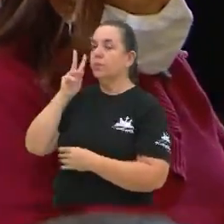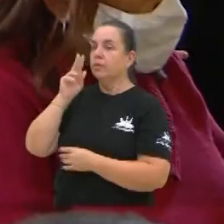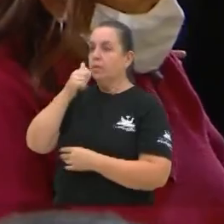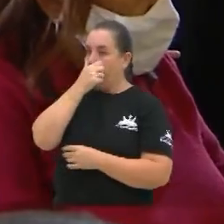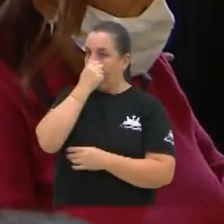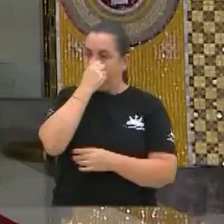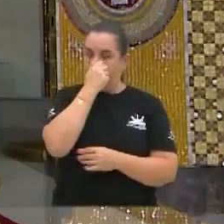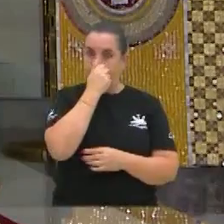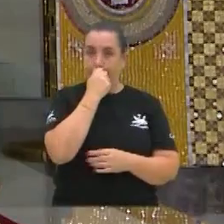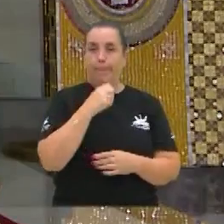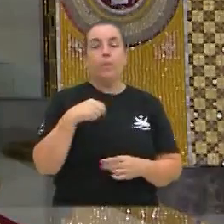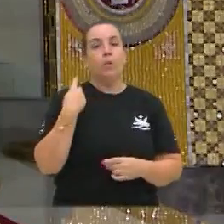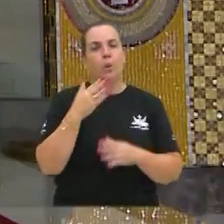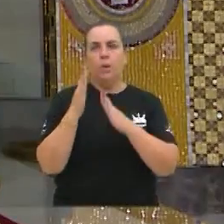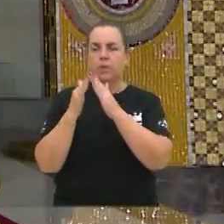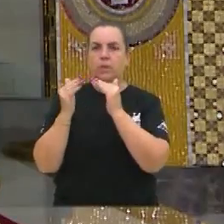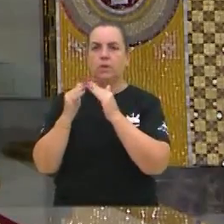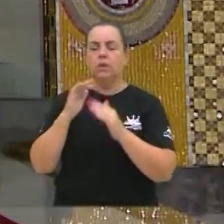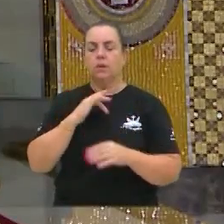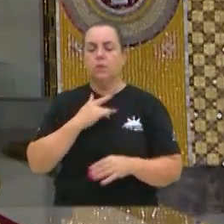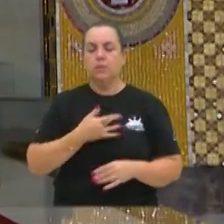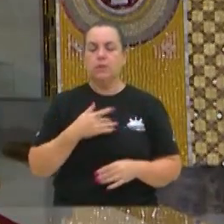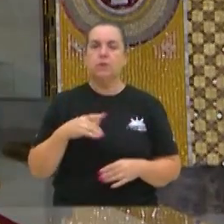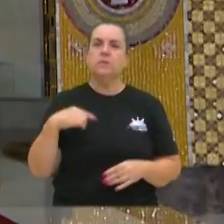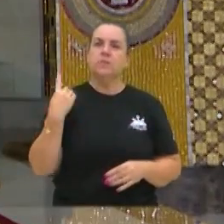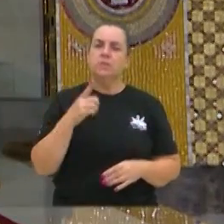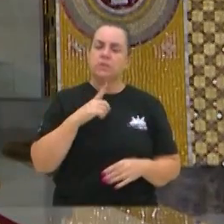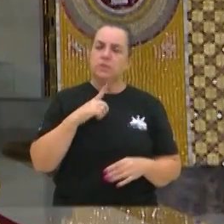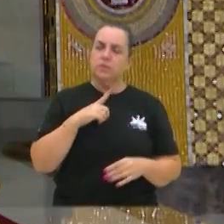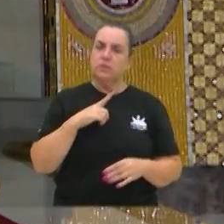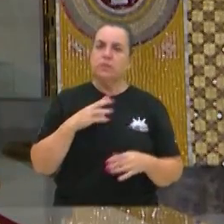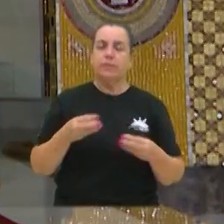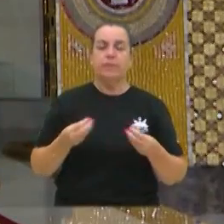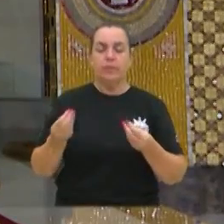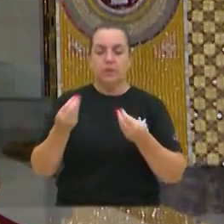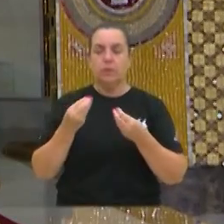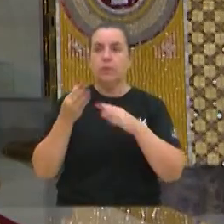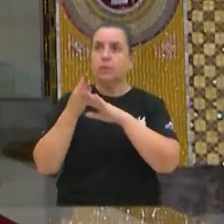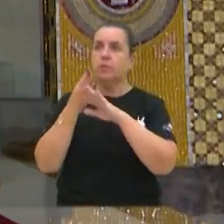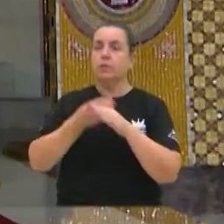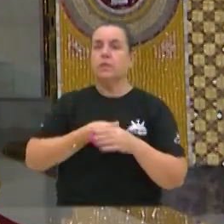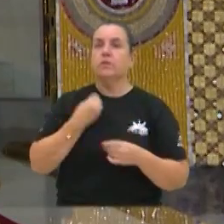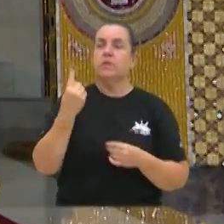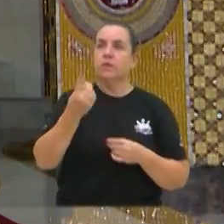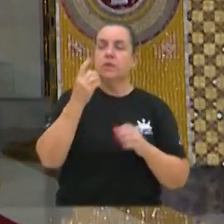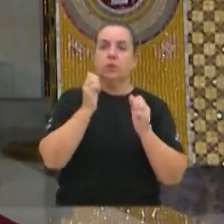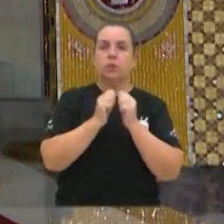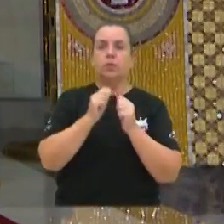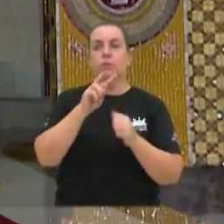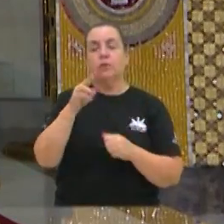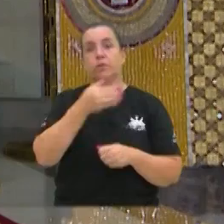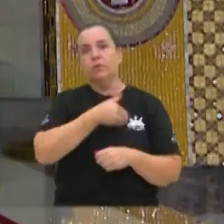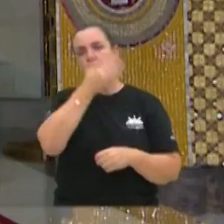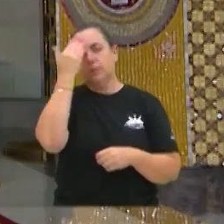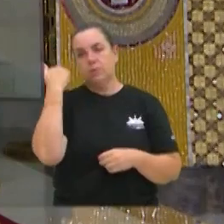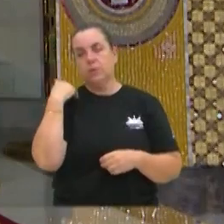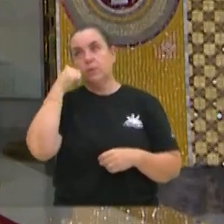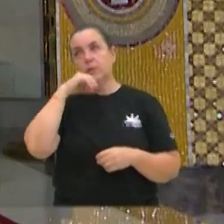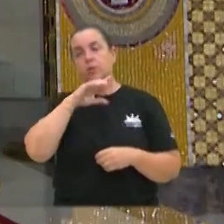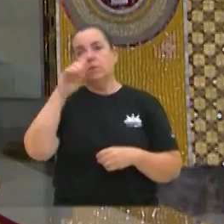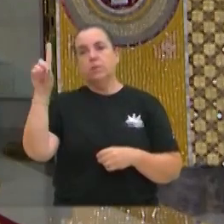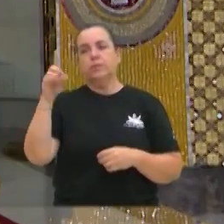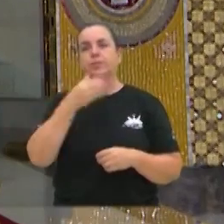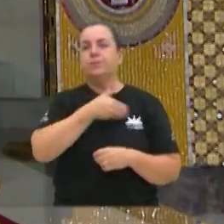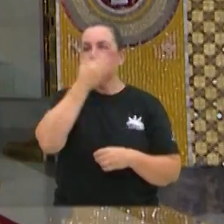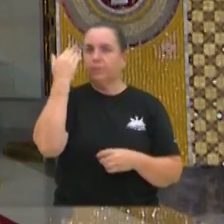vossos filhos. Enfim, nós os pedimos: tende piedade de todos nós, dai-nos participar da vida eterna com a Virgem Maria,